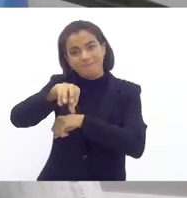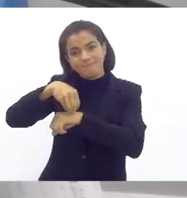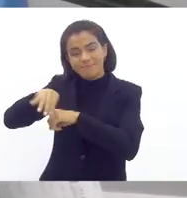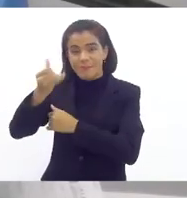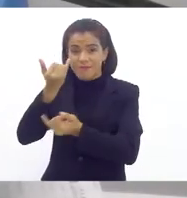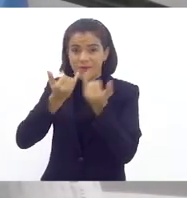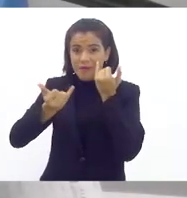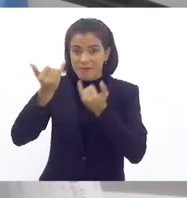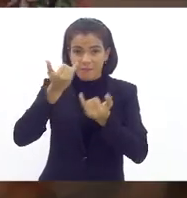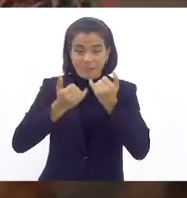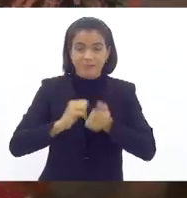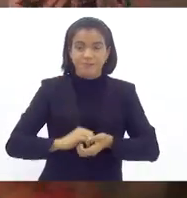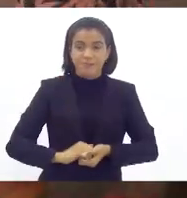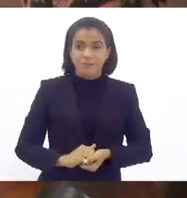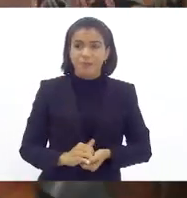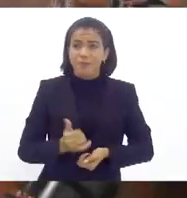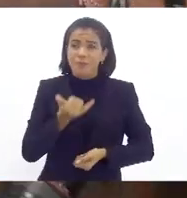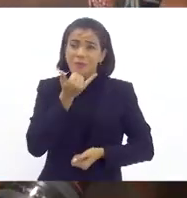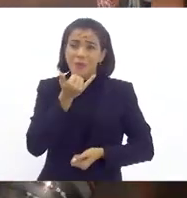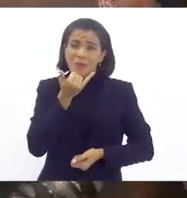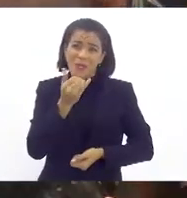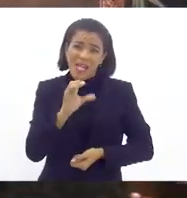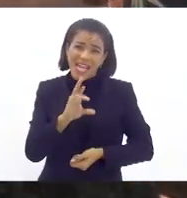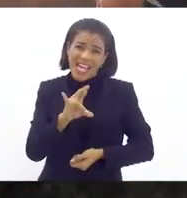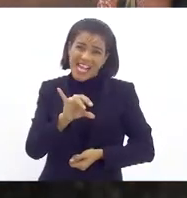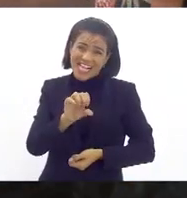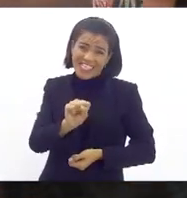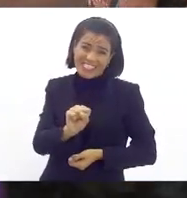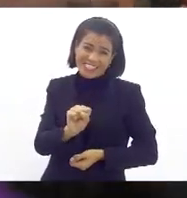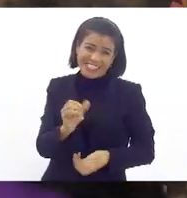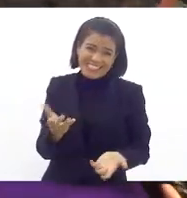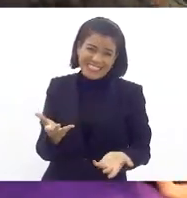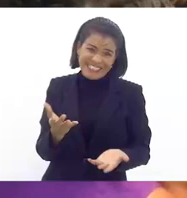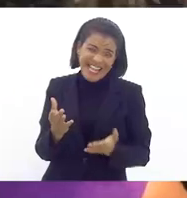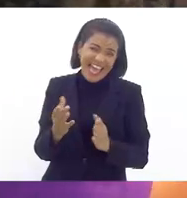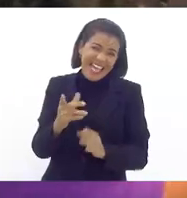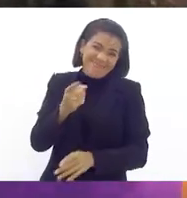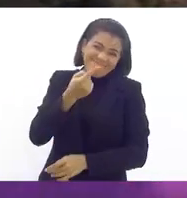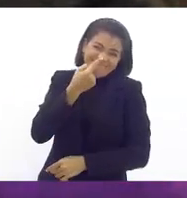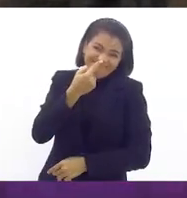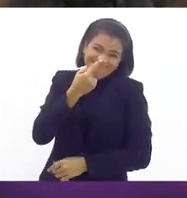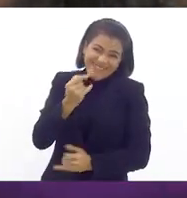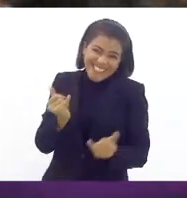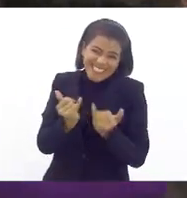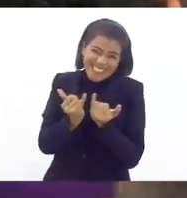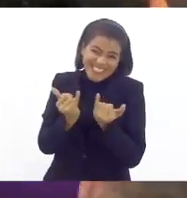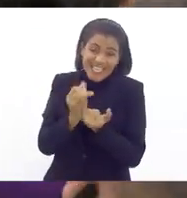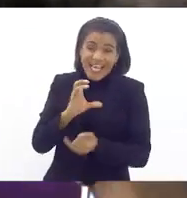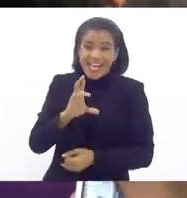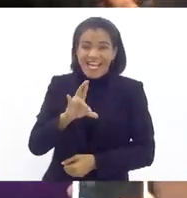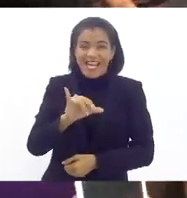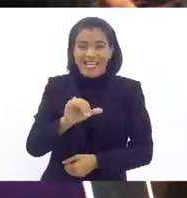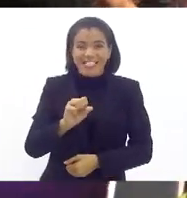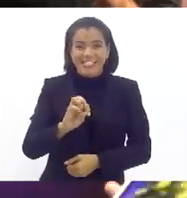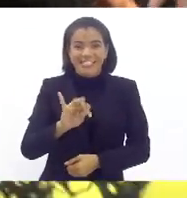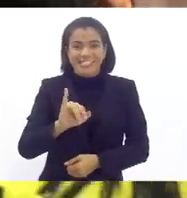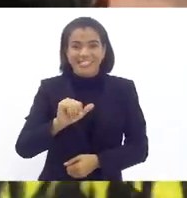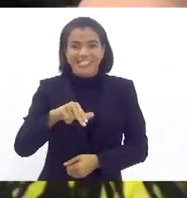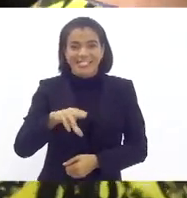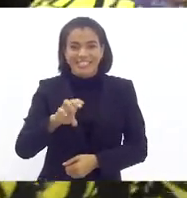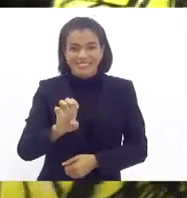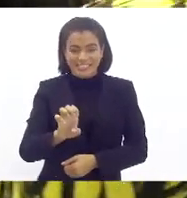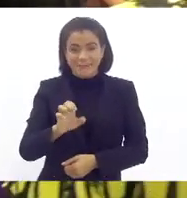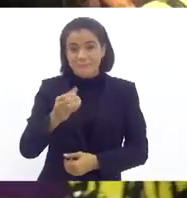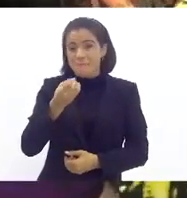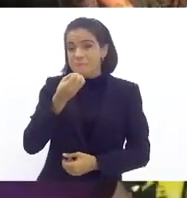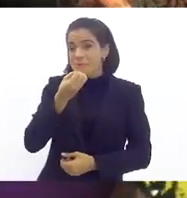informações. Desculpa, eu chamei de Cris Oliveira, é a forma íntima. Cristiane e Oliveira. Boa tarde